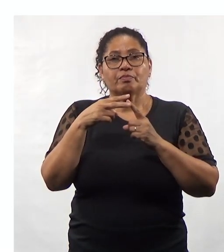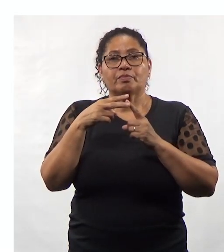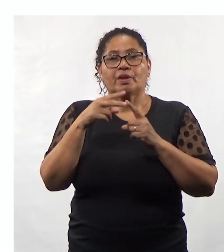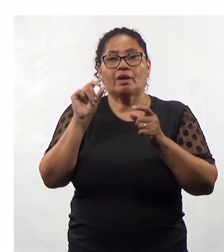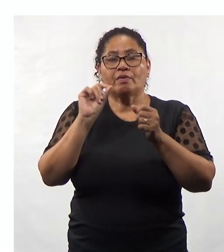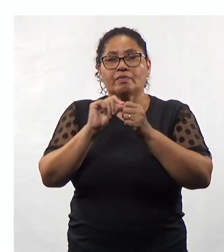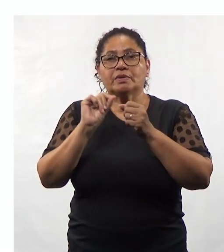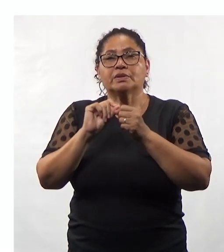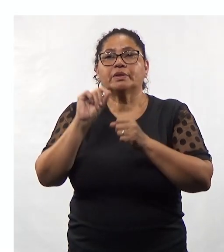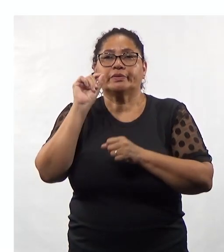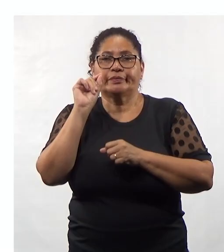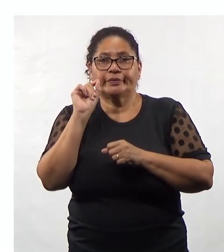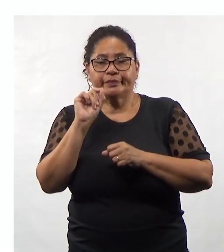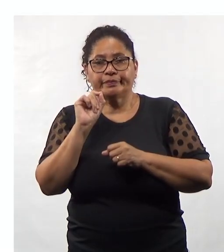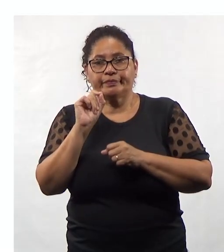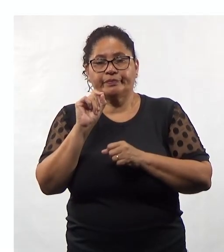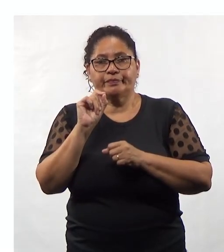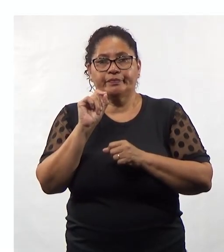E aí nós fazemos aqui